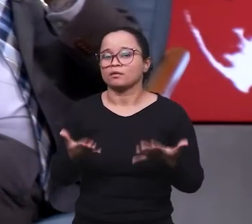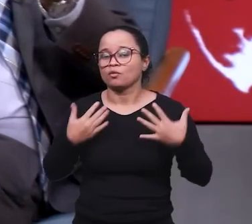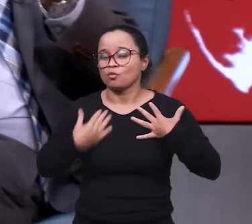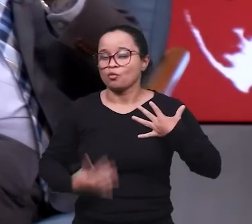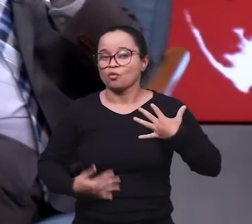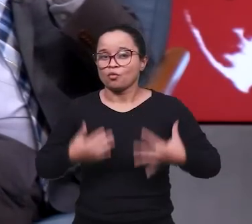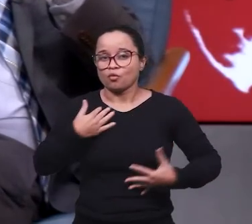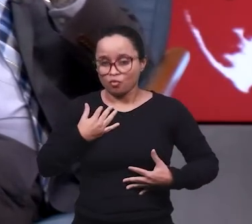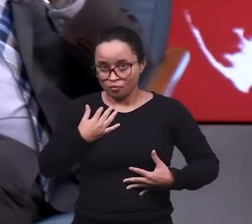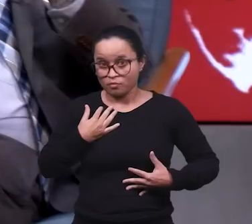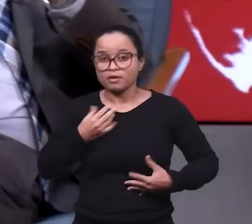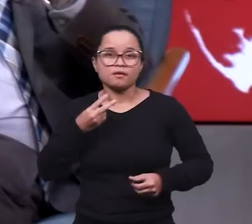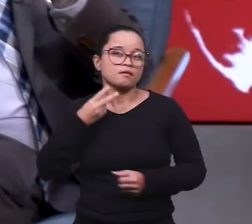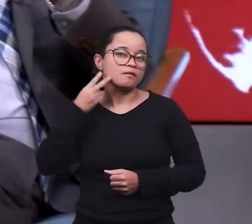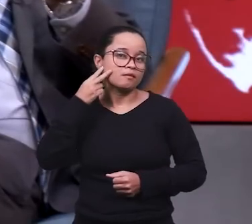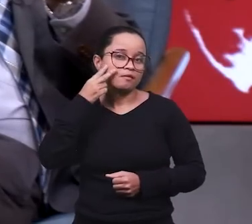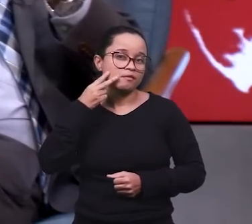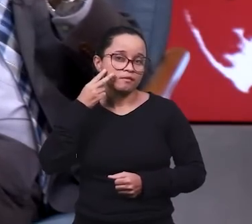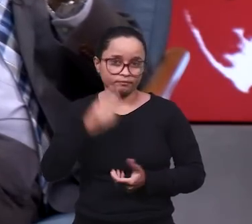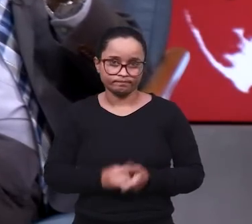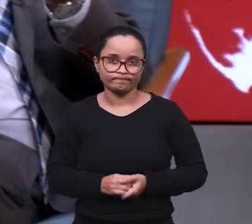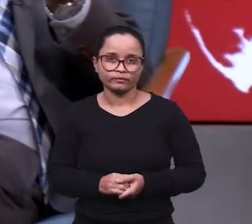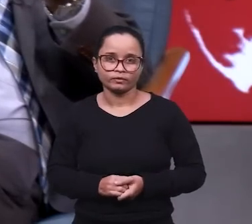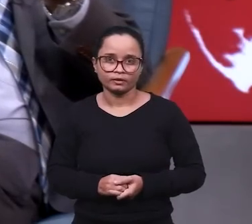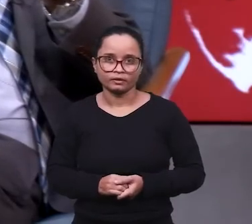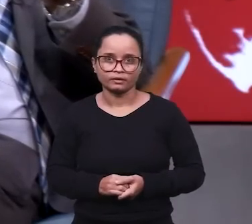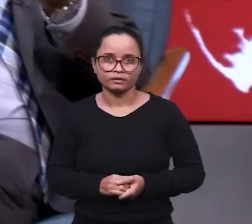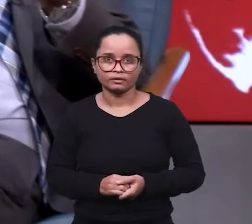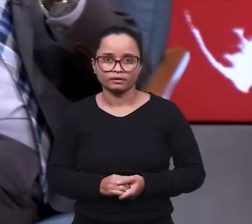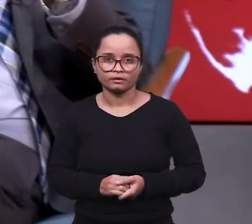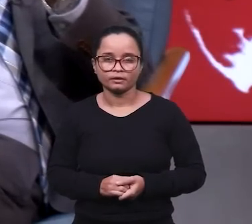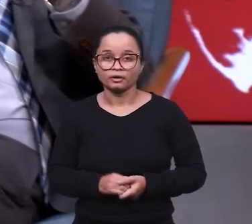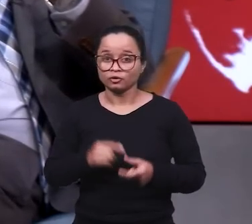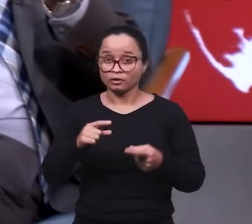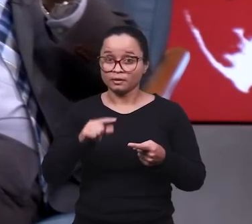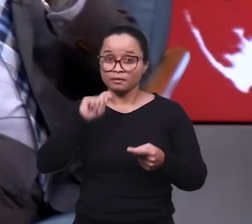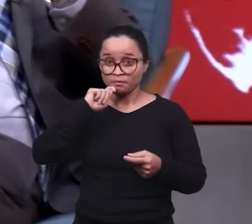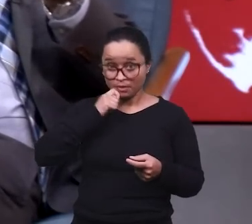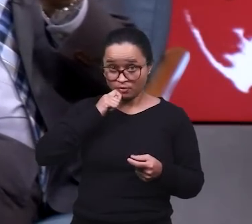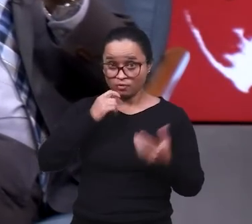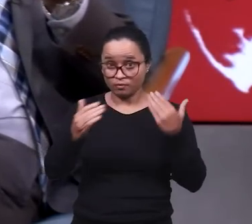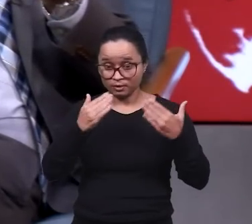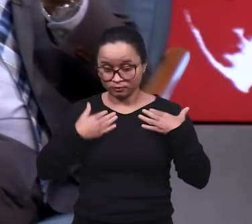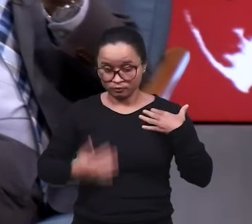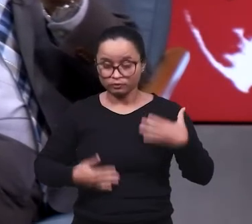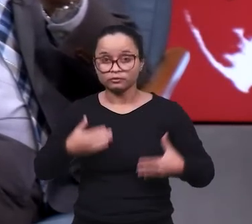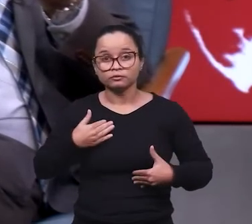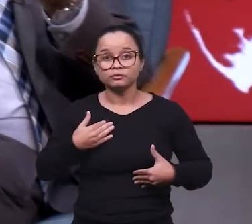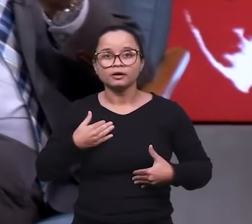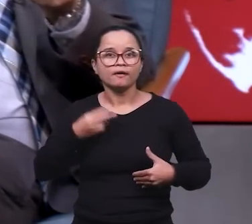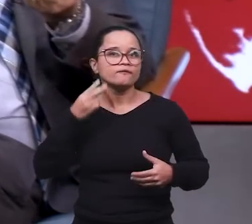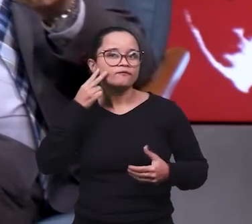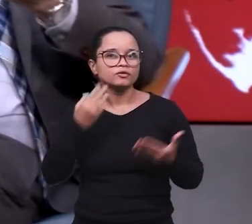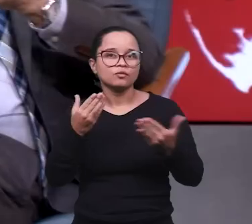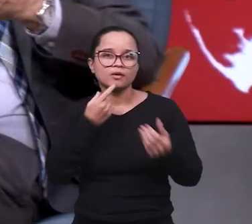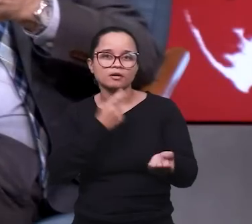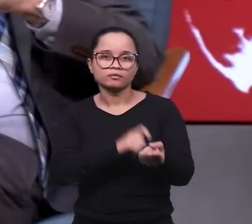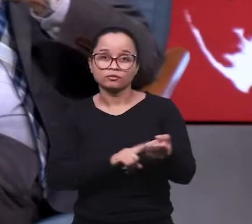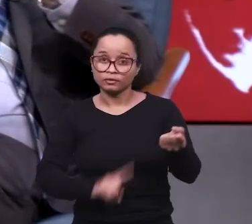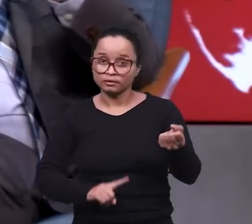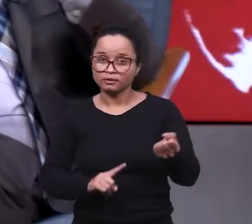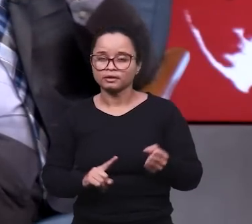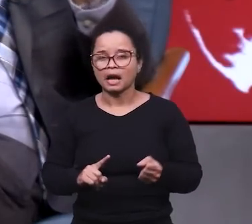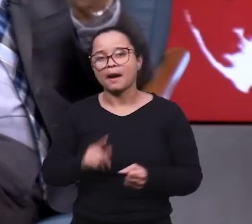Corpo e vinho. Pão, corpo. Vinho, sangue. Então, corpo e sangue. Paulo mais